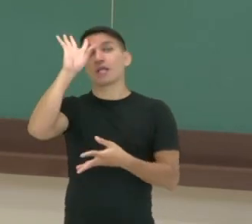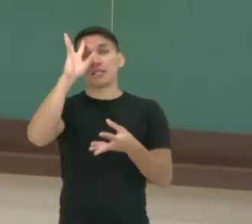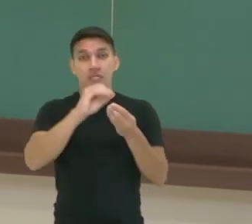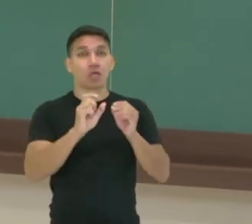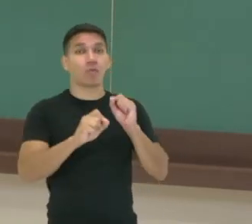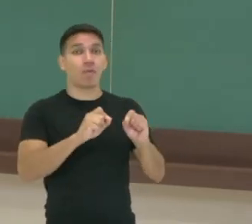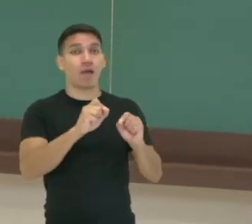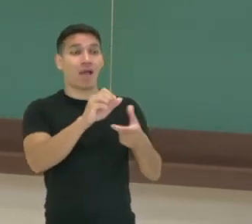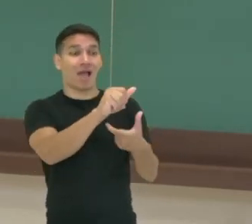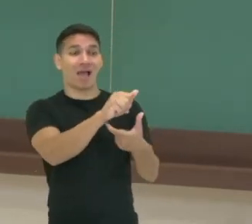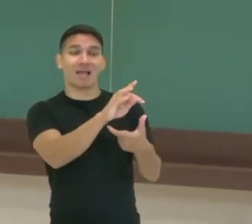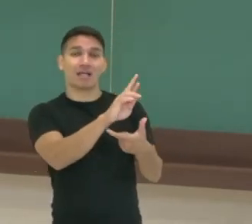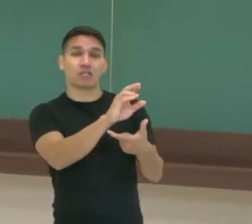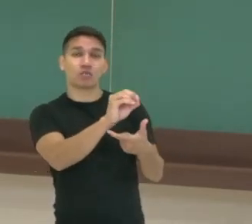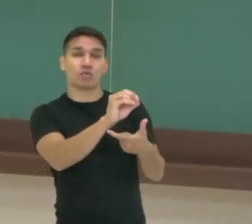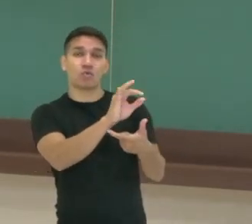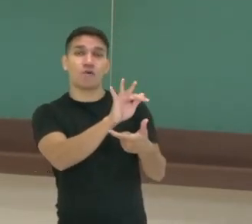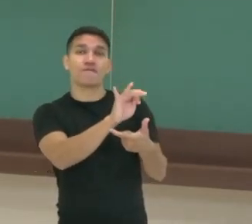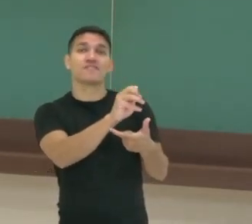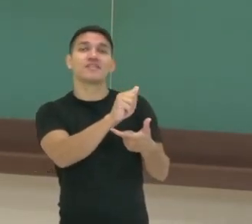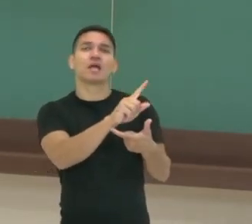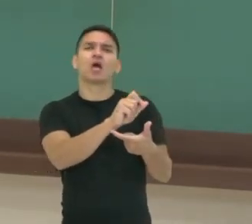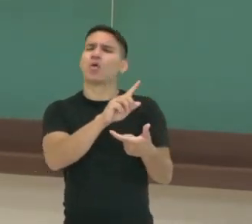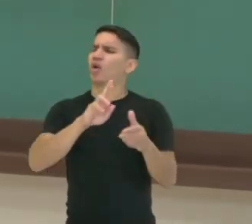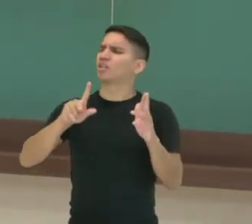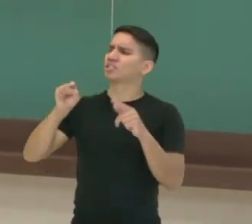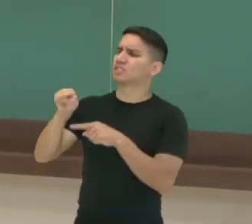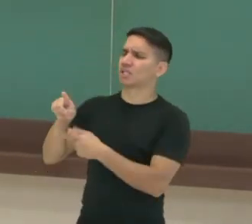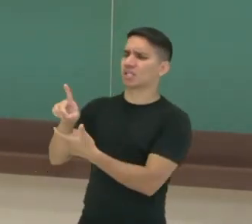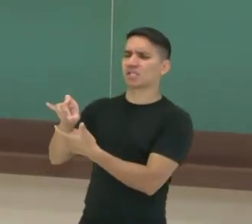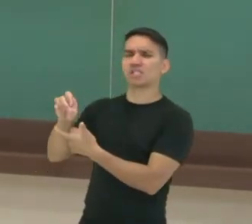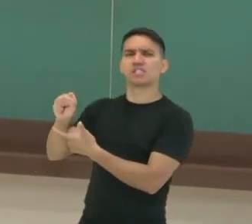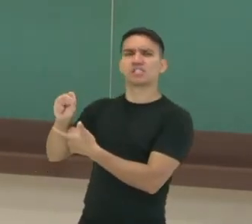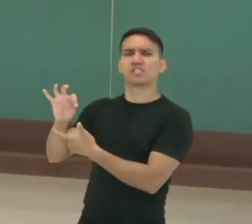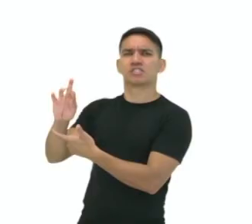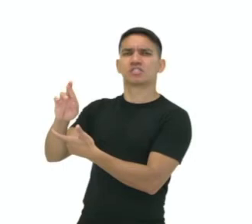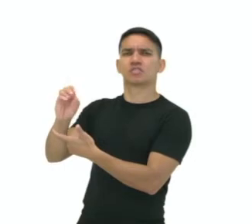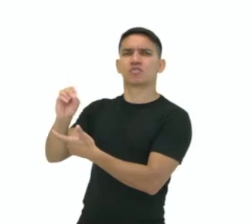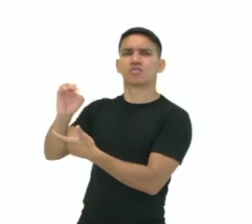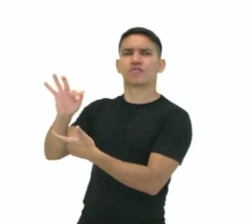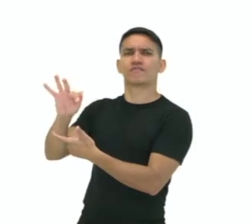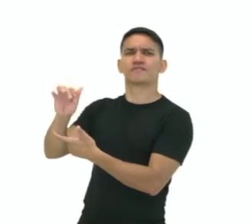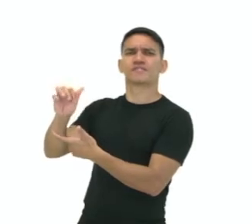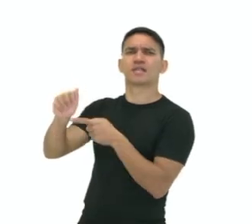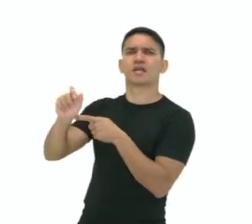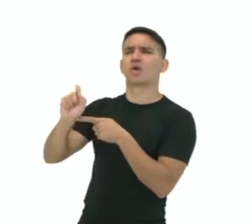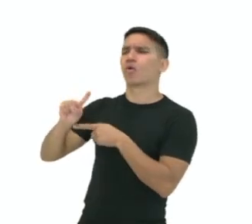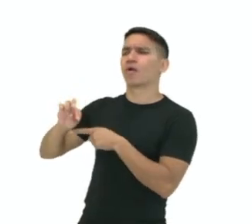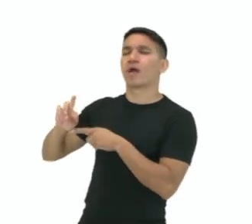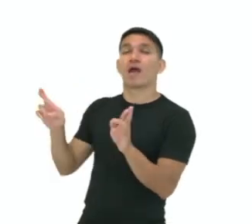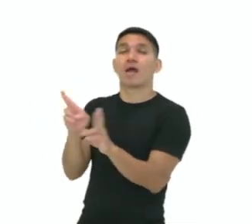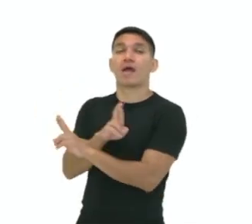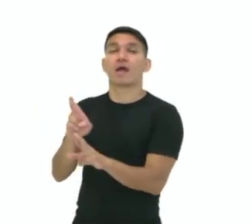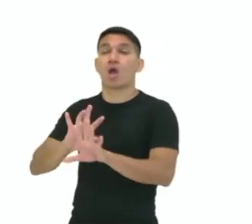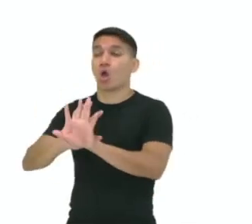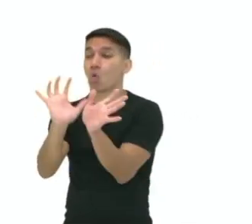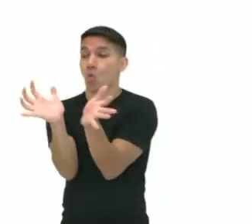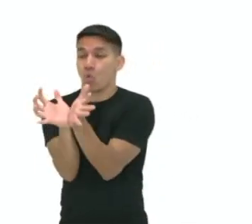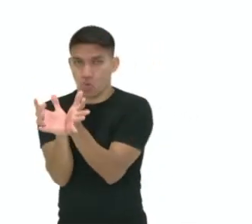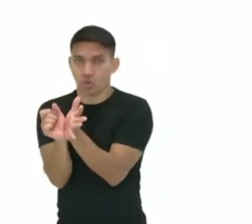muscular. E agora, qual é a diferença para a distrofia muscular? Ela se refere a um grupo de